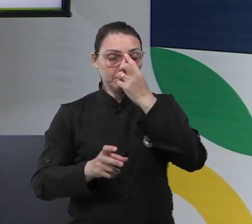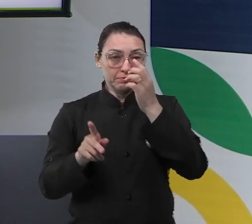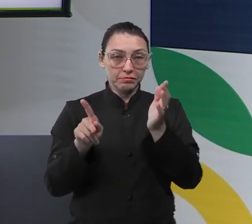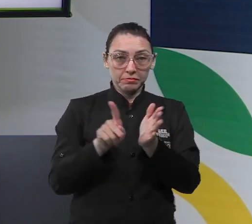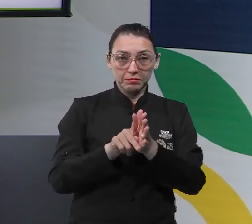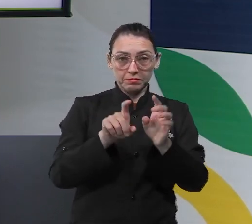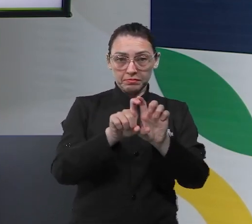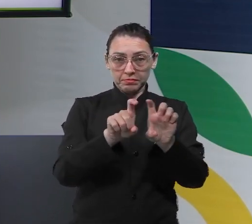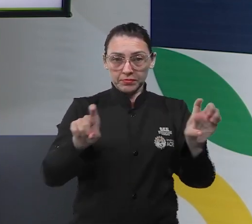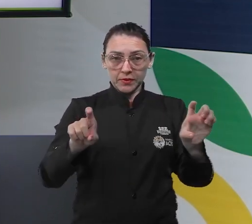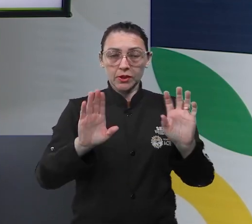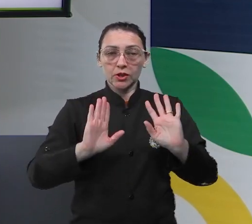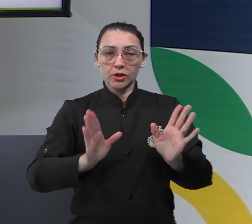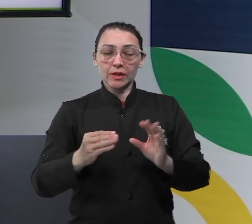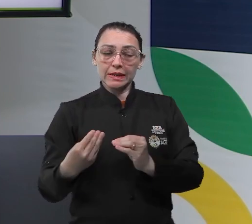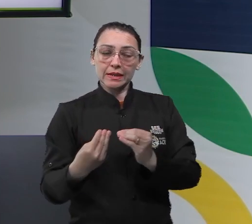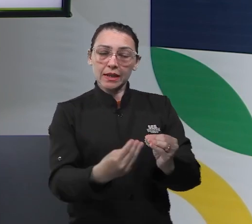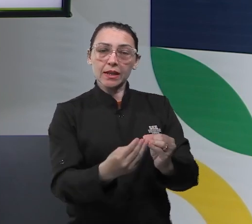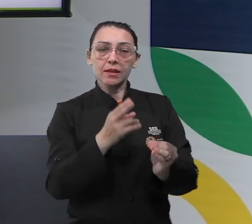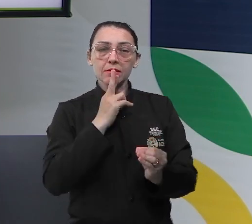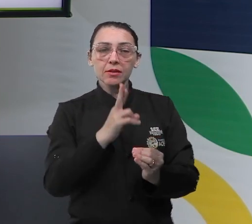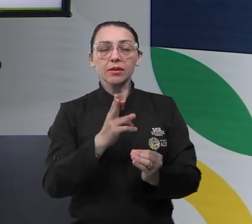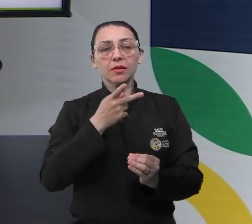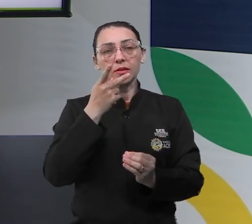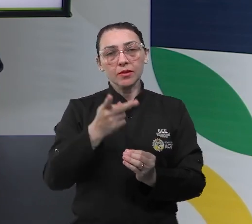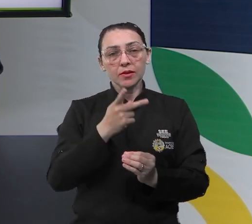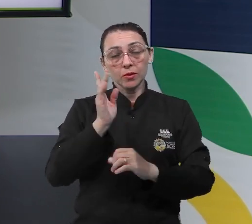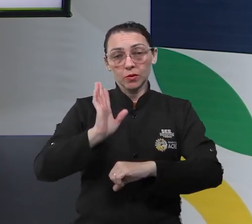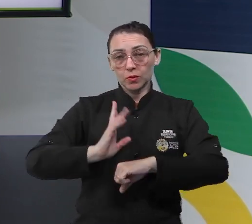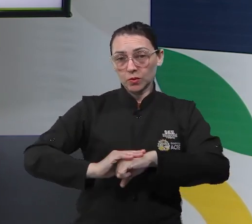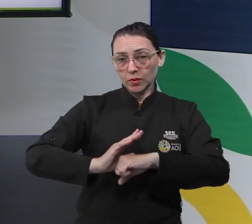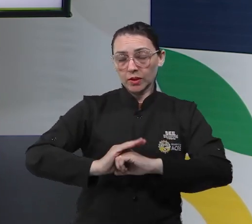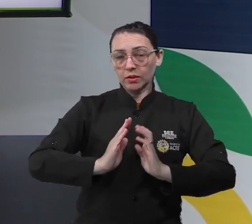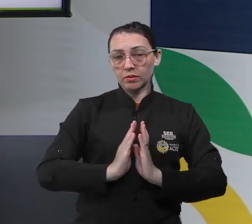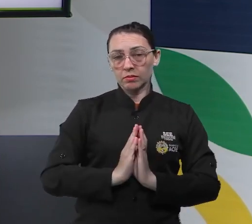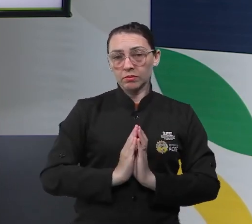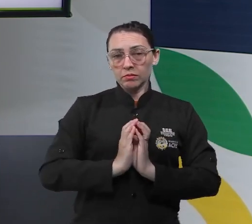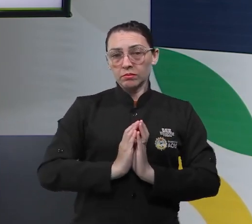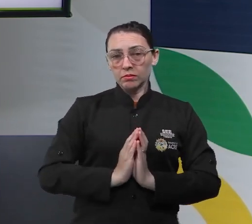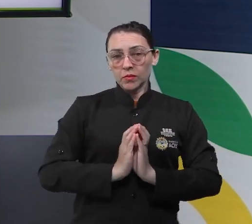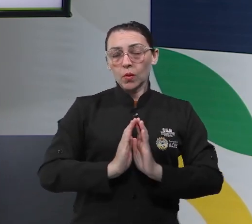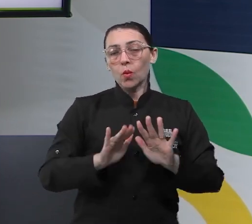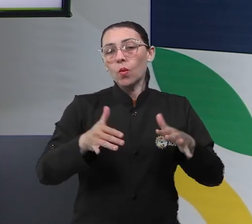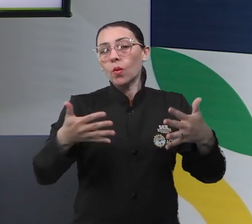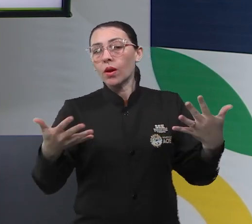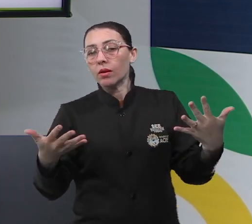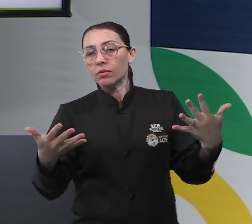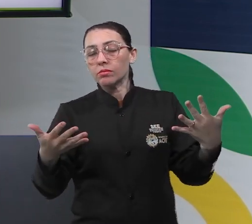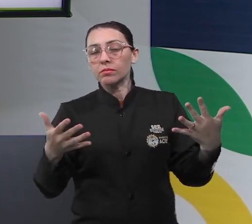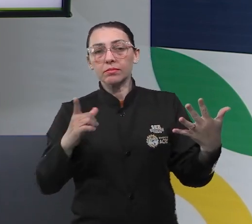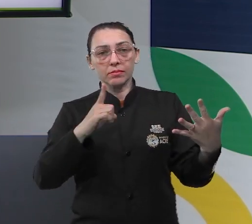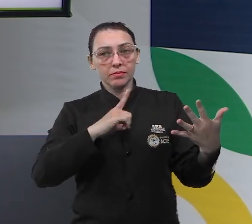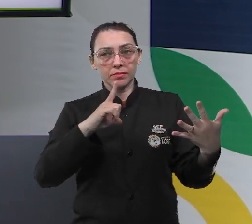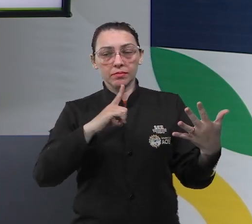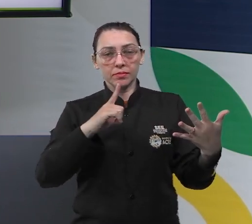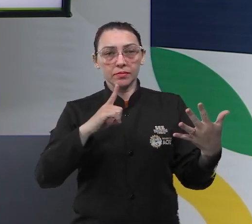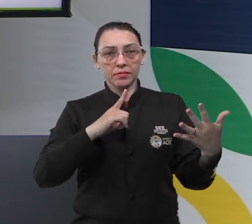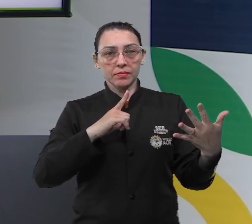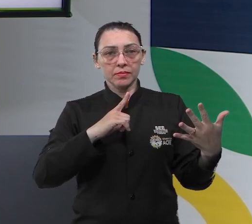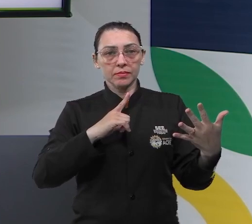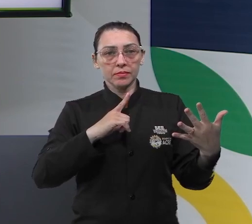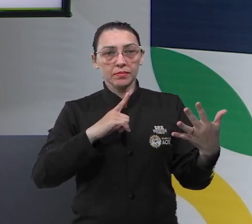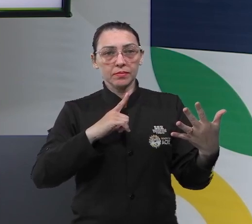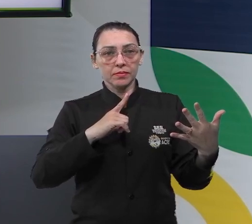próprio enunciado ele já dá a resposta. Ele está falando aí doenças pulmonares. Qual desses sistemas tem o